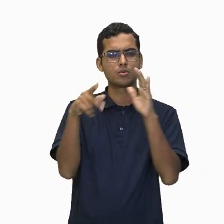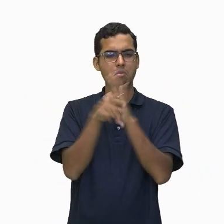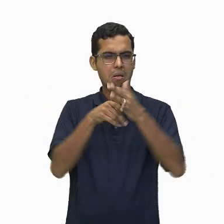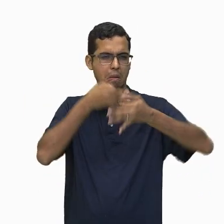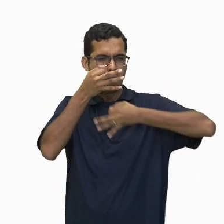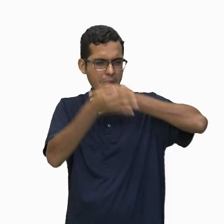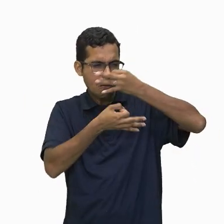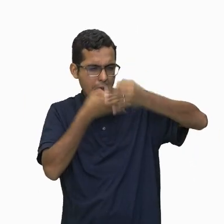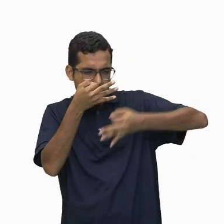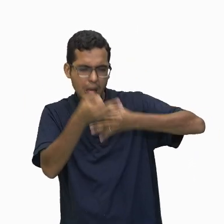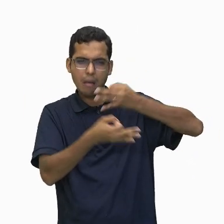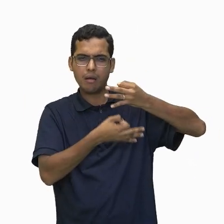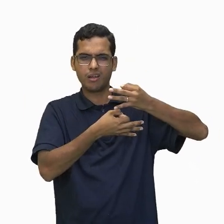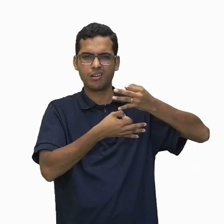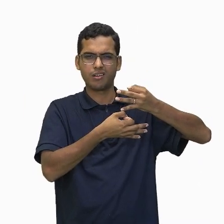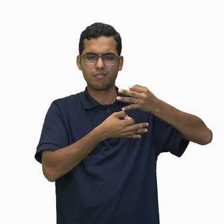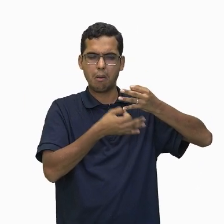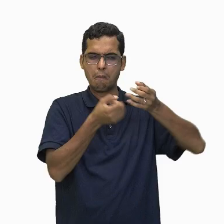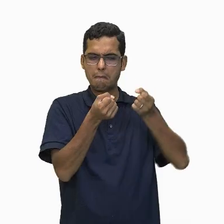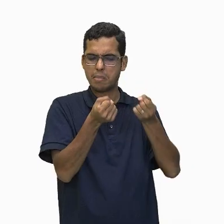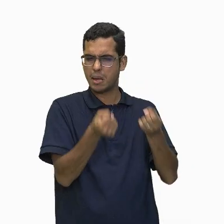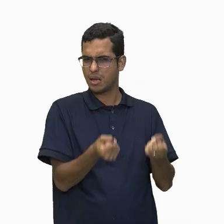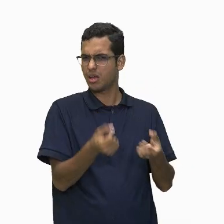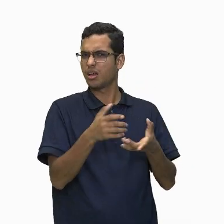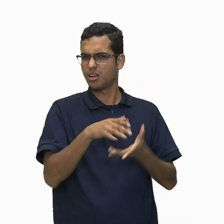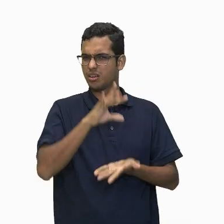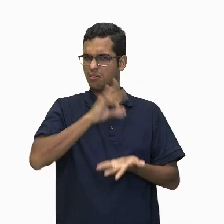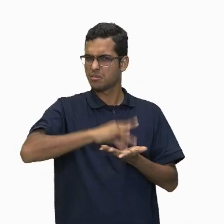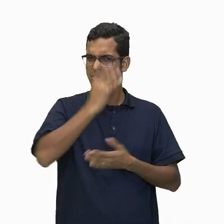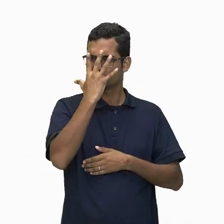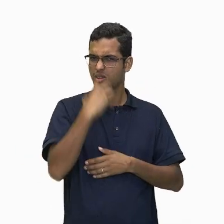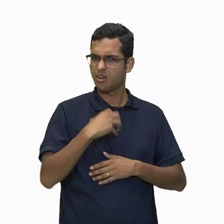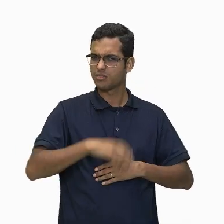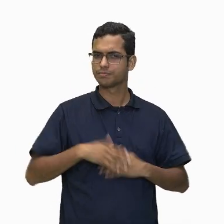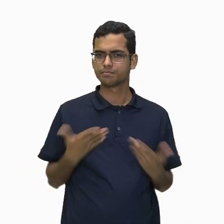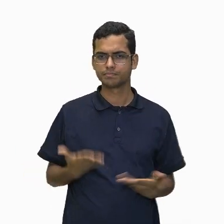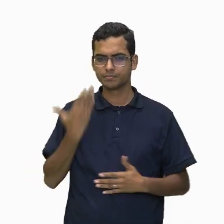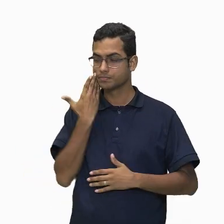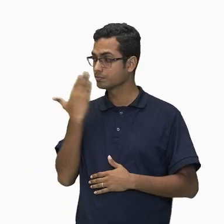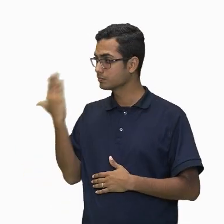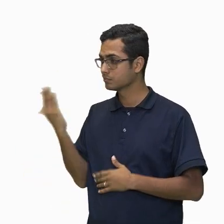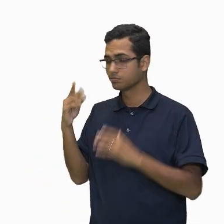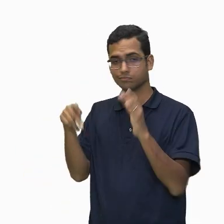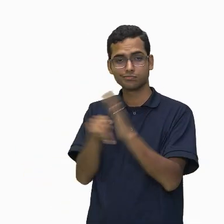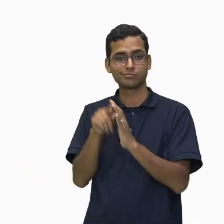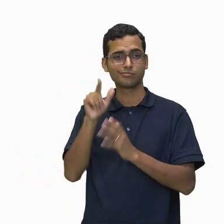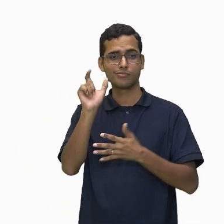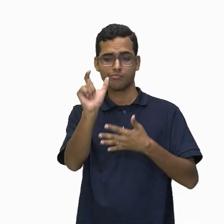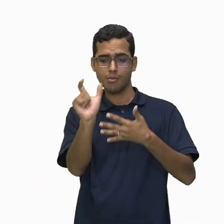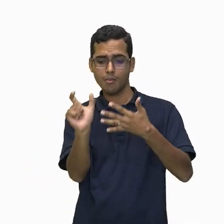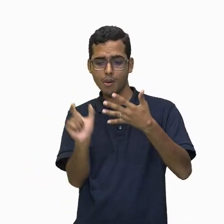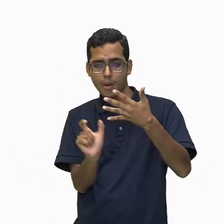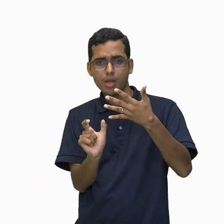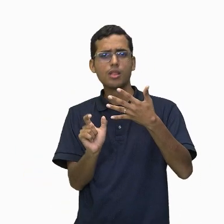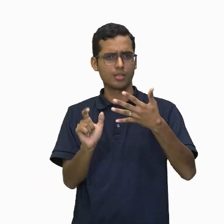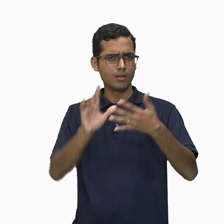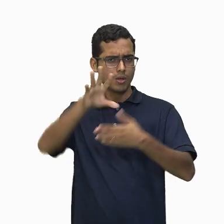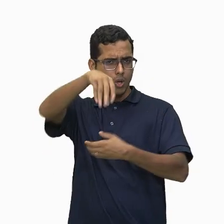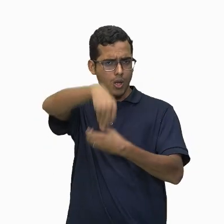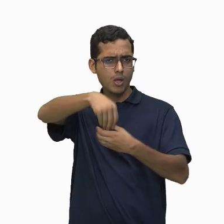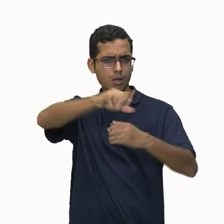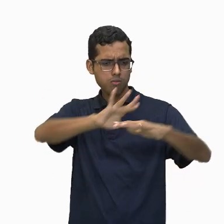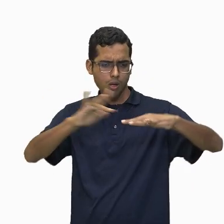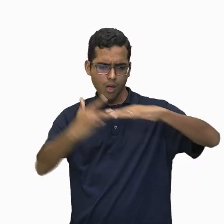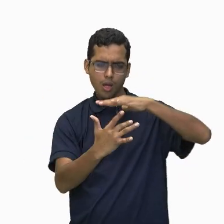as abreviações, as contrações, e aqui são expressões, são palavras comuns assim, né, na internet e